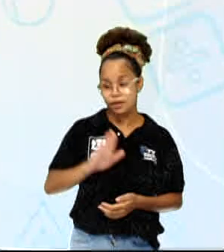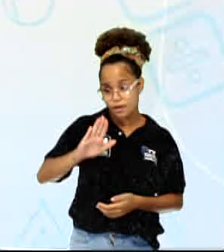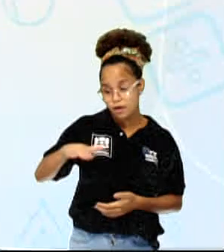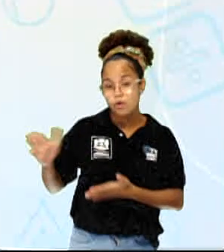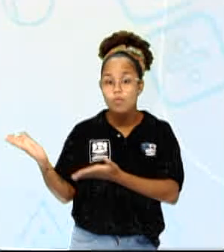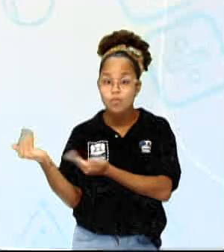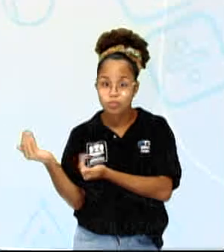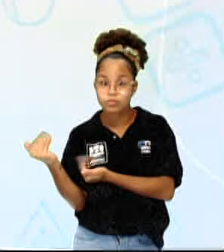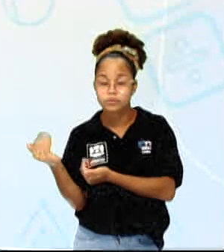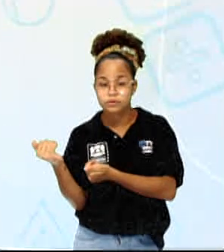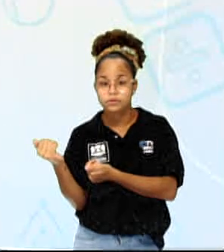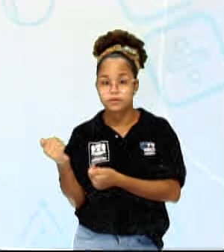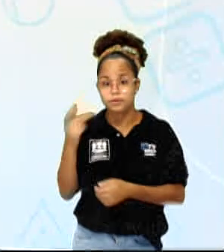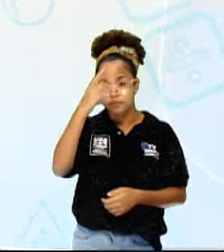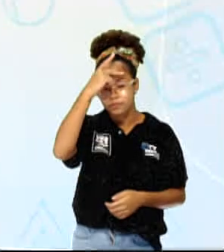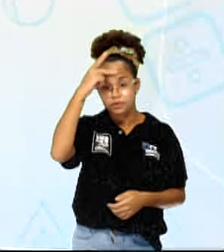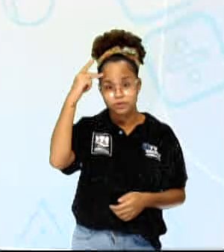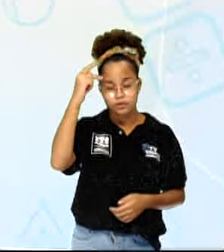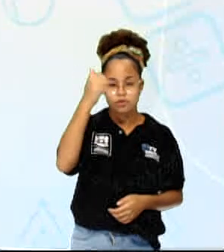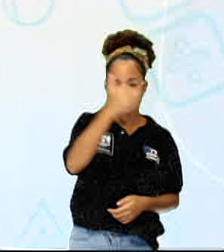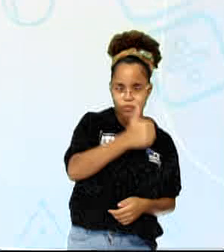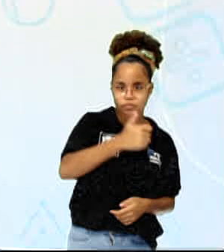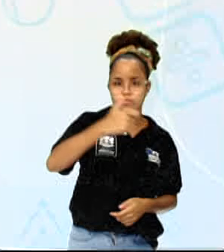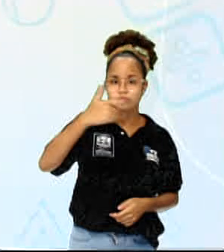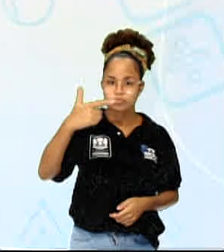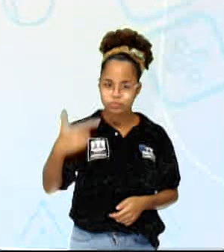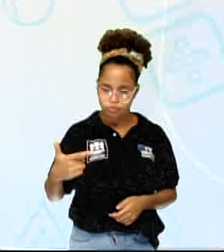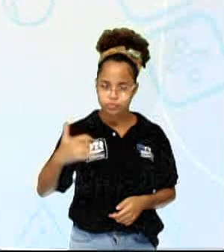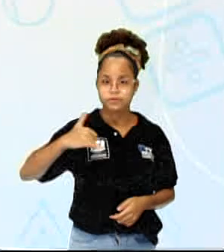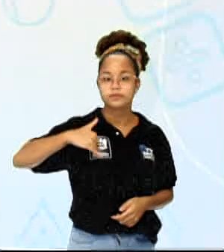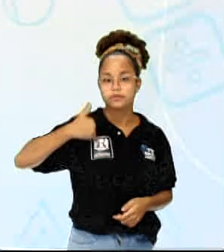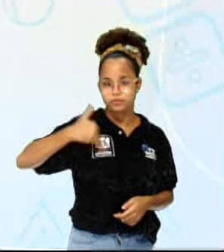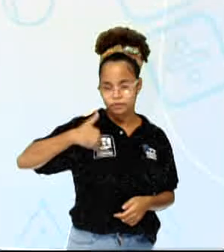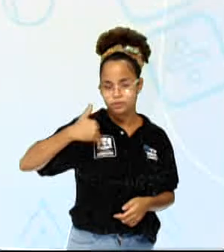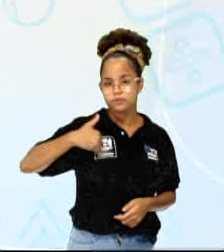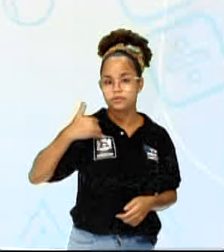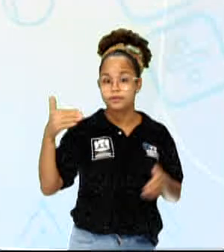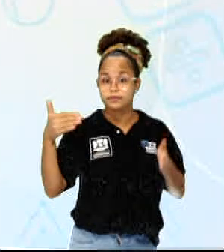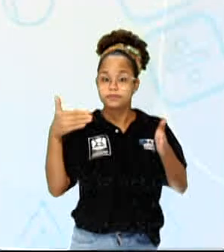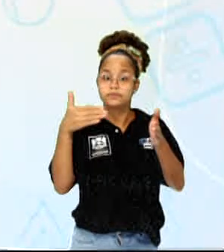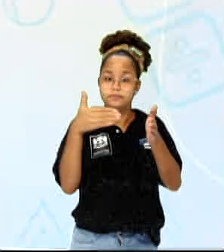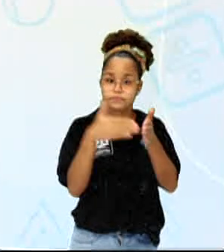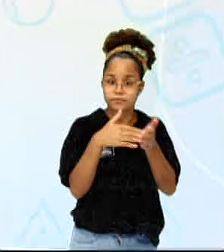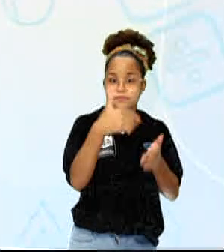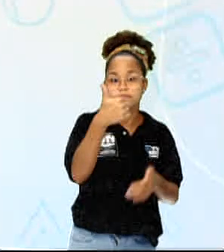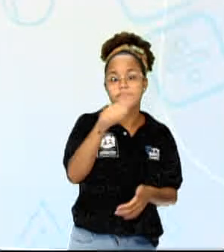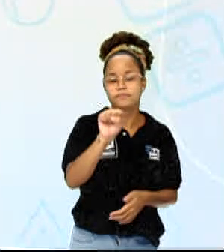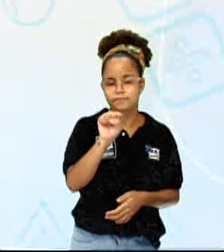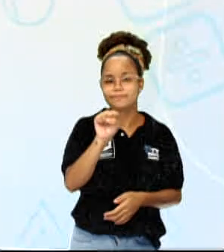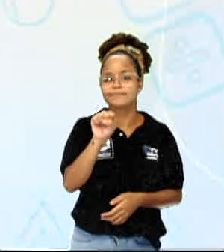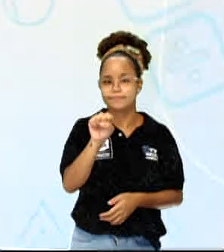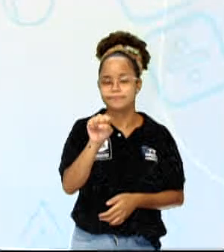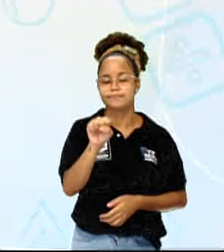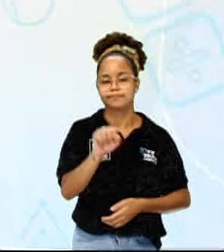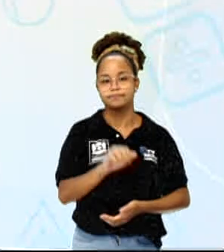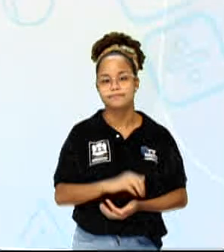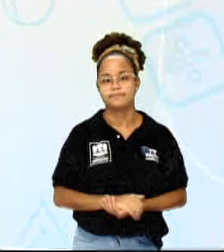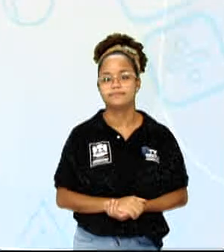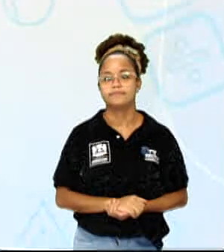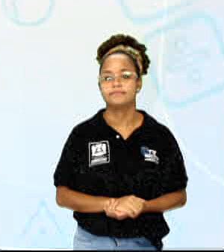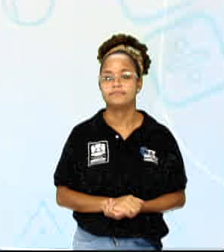adolescente, aquela entre 12 anos, quando se completa os 12, até os 18 anos de idade,